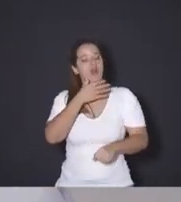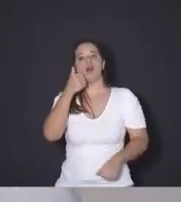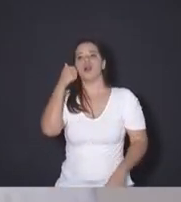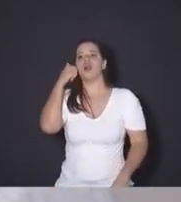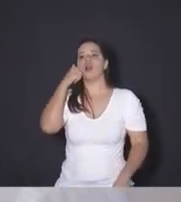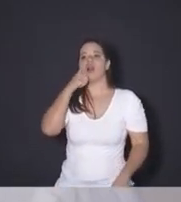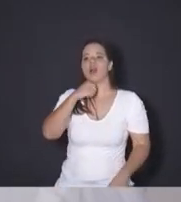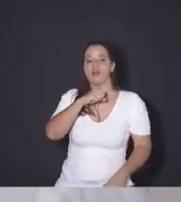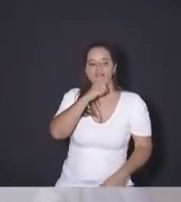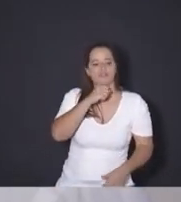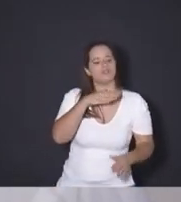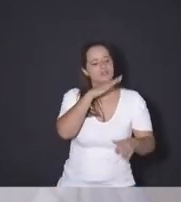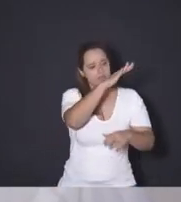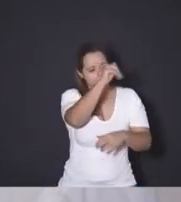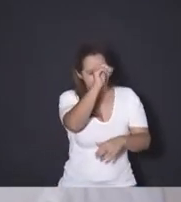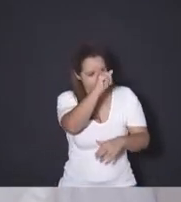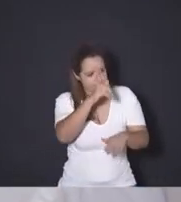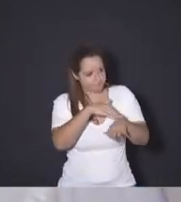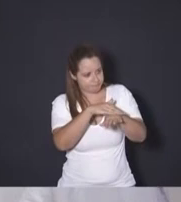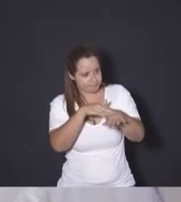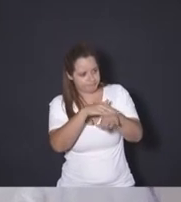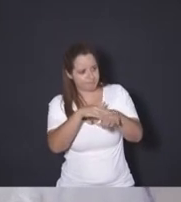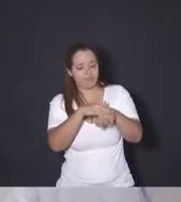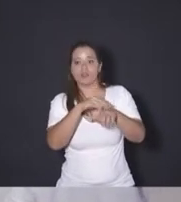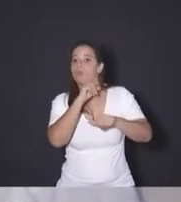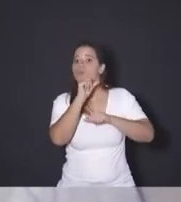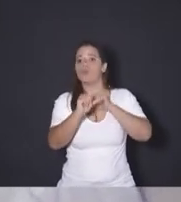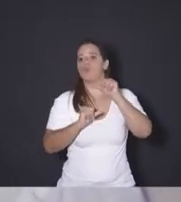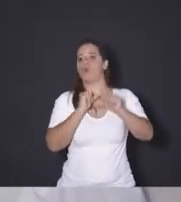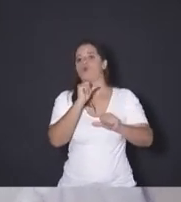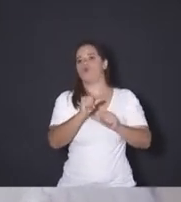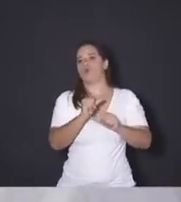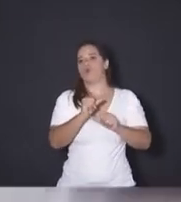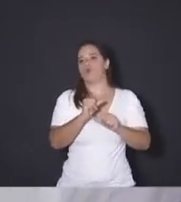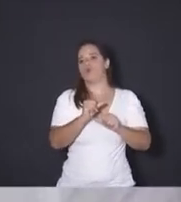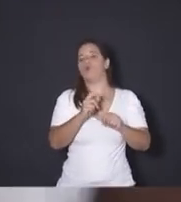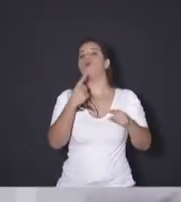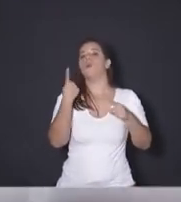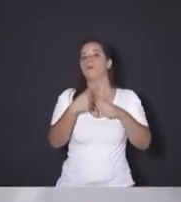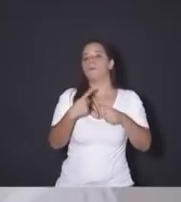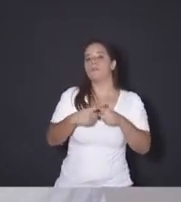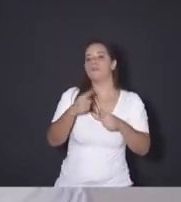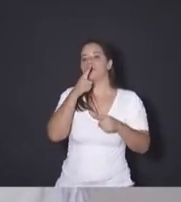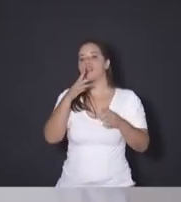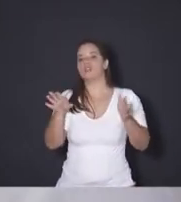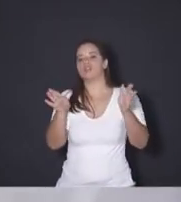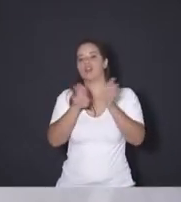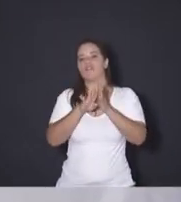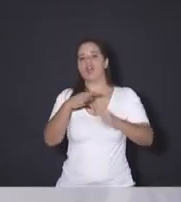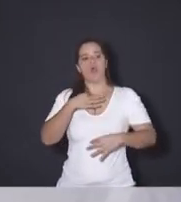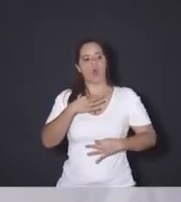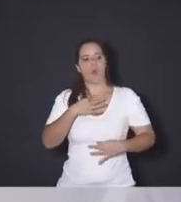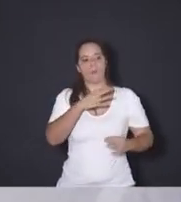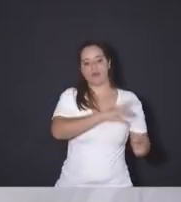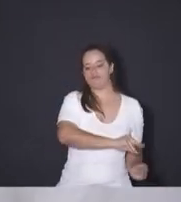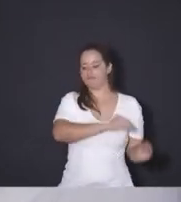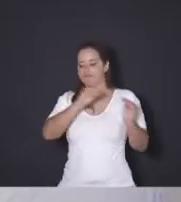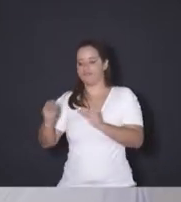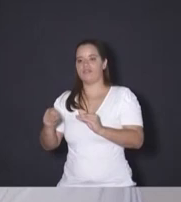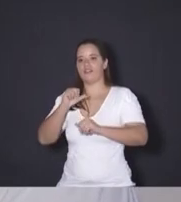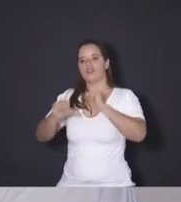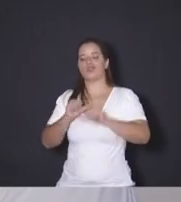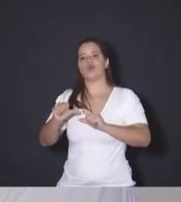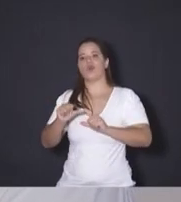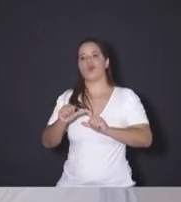da ala e foi falar com ele assim mudou tudo entender porque nós pegando alguma roupa e investir já estava no bloco ou